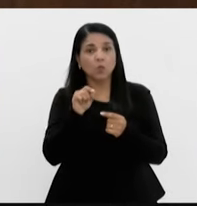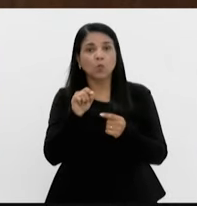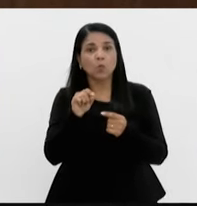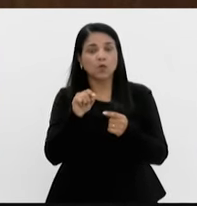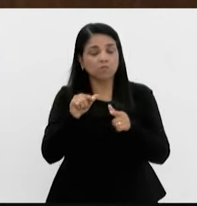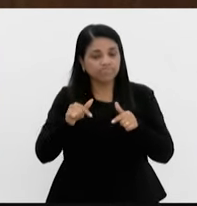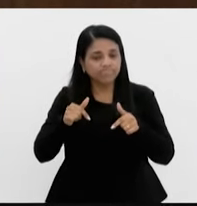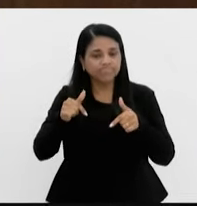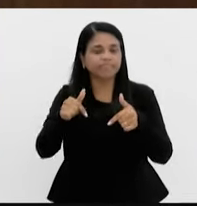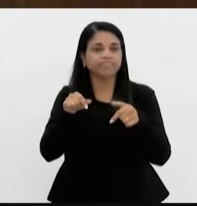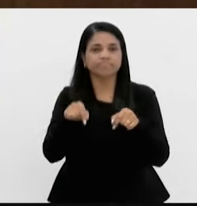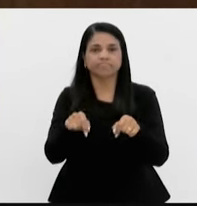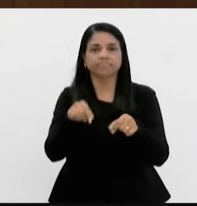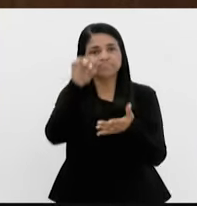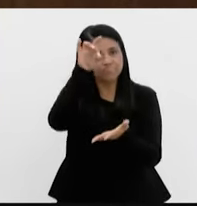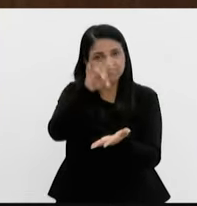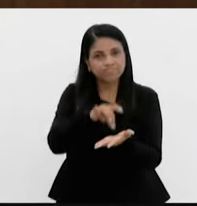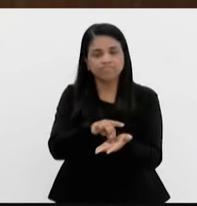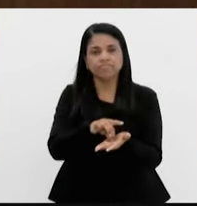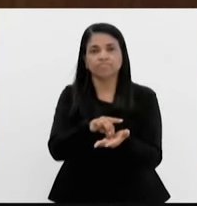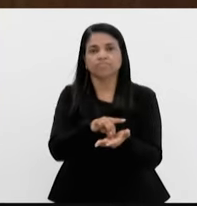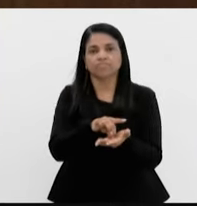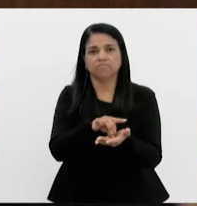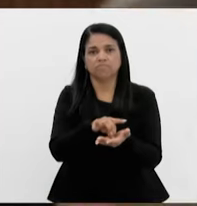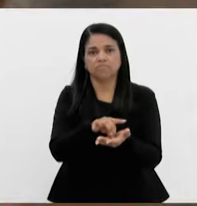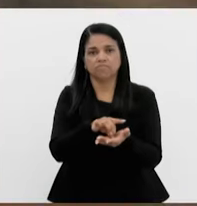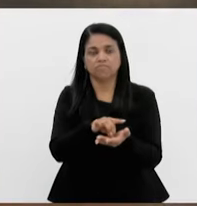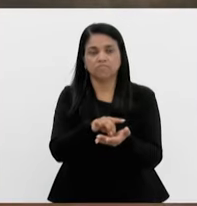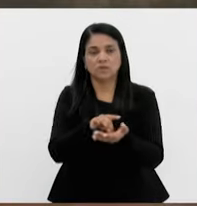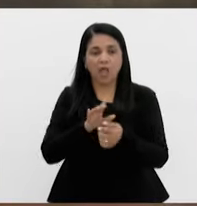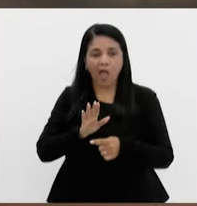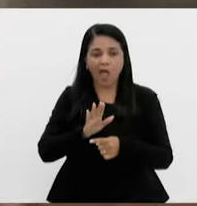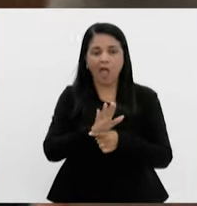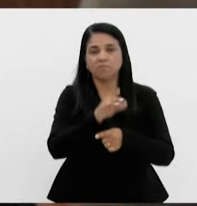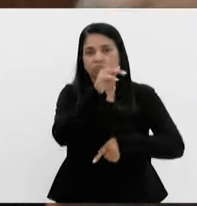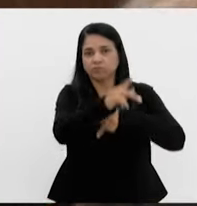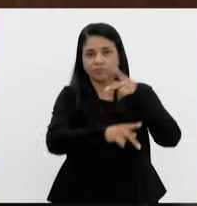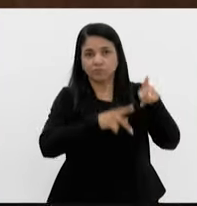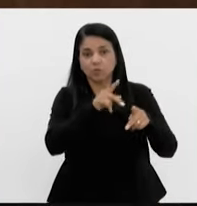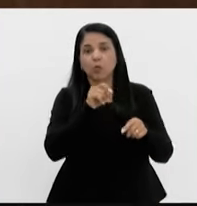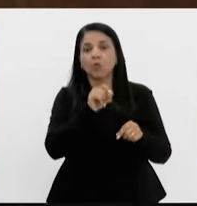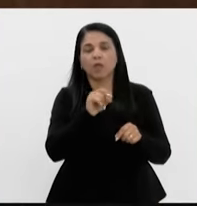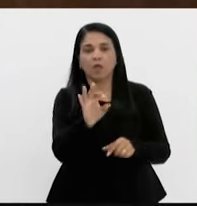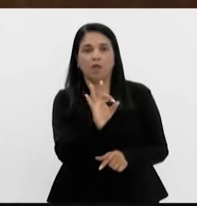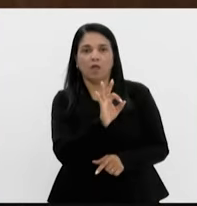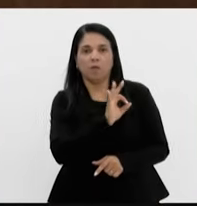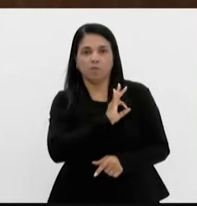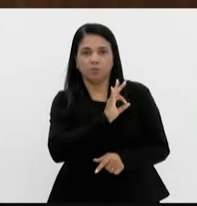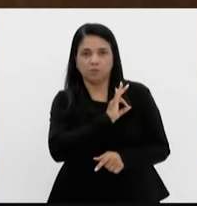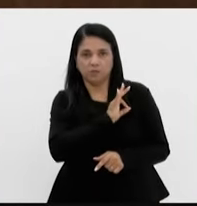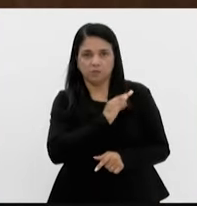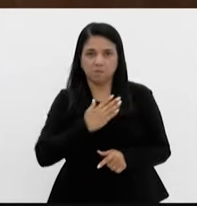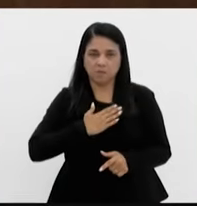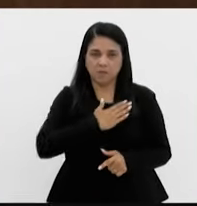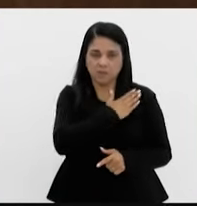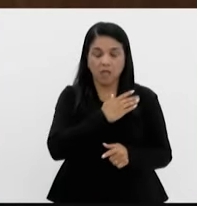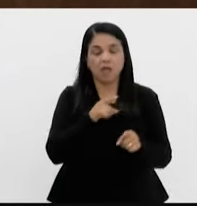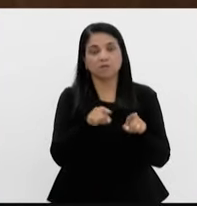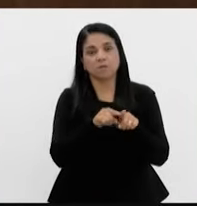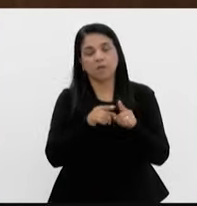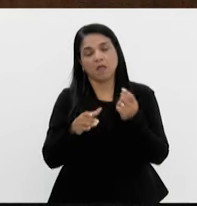funciona ali e a favor da população é a polícia militar é o segurança